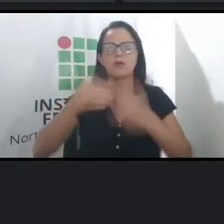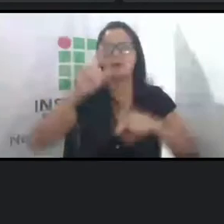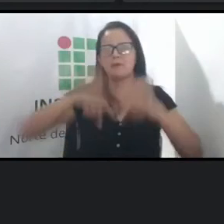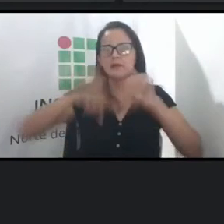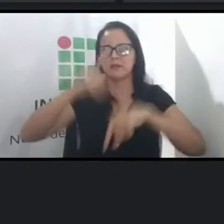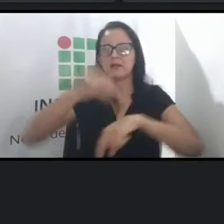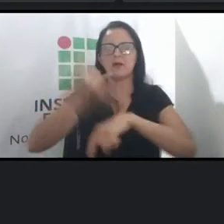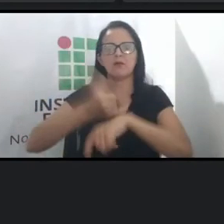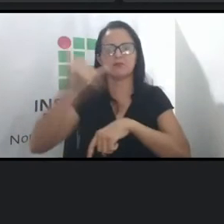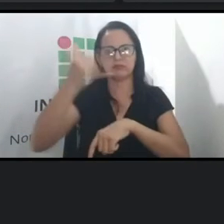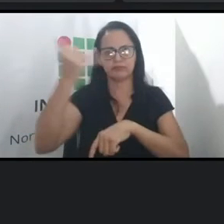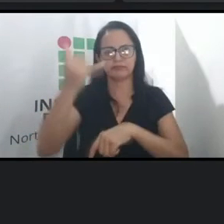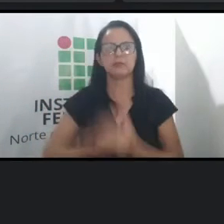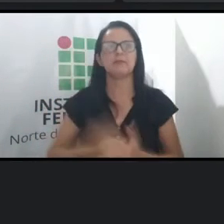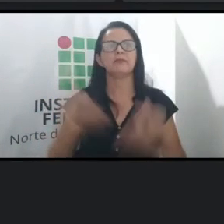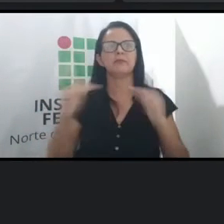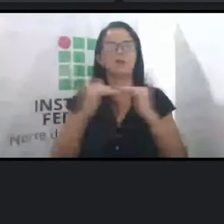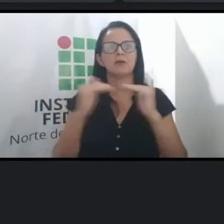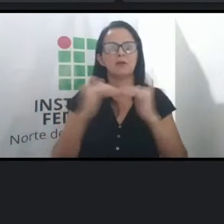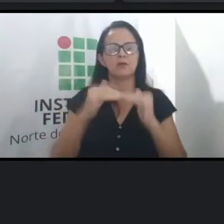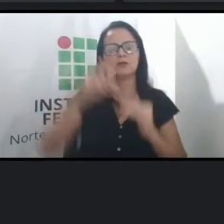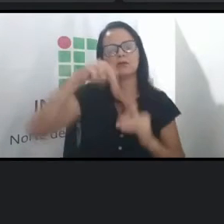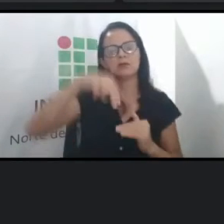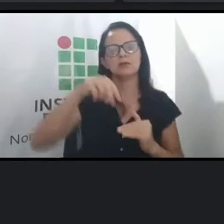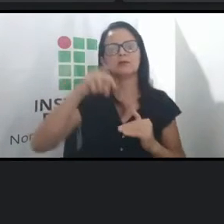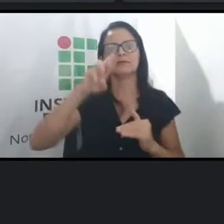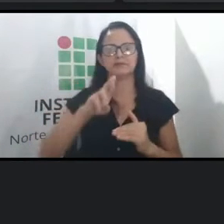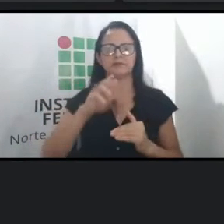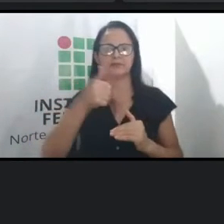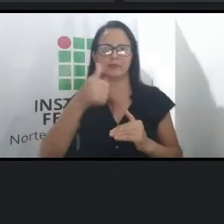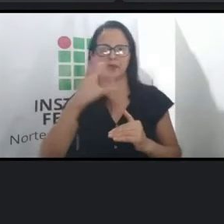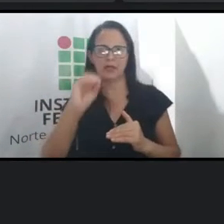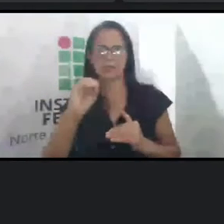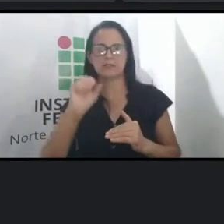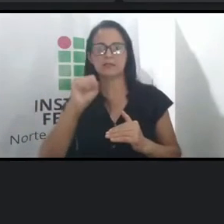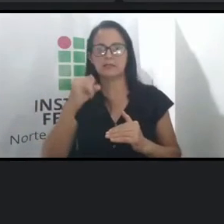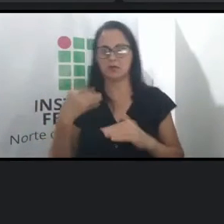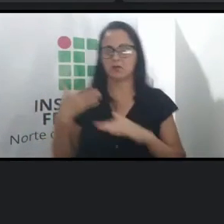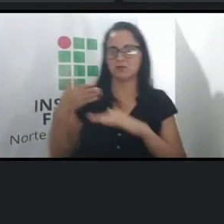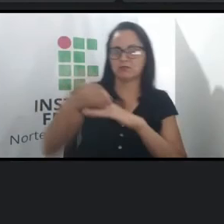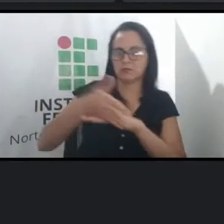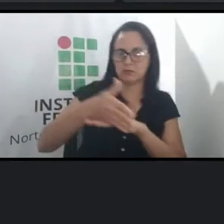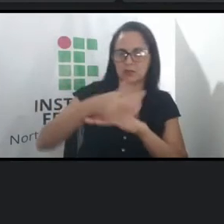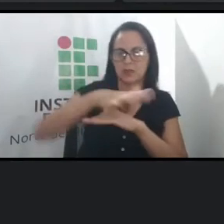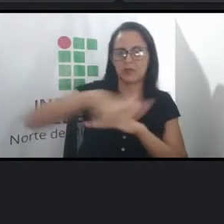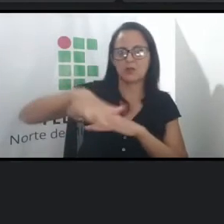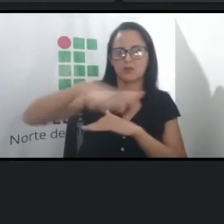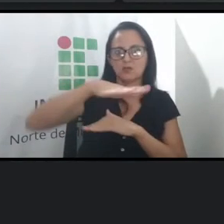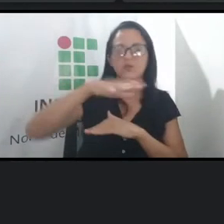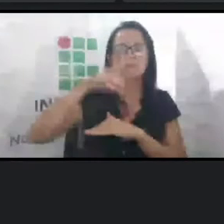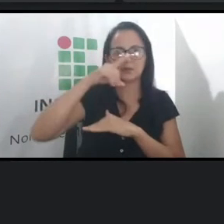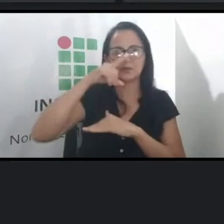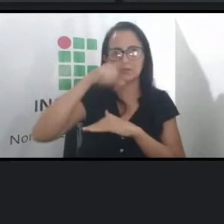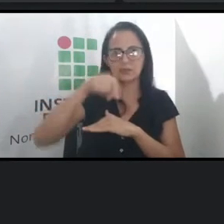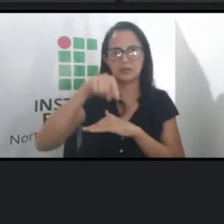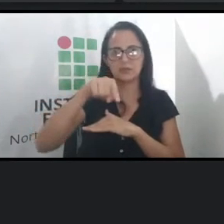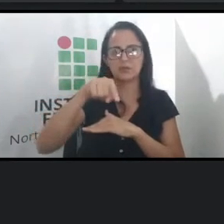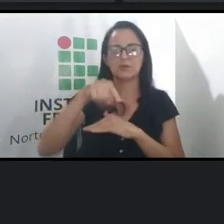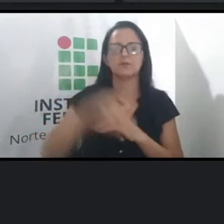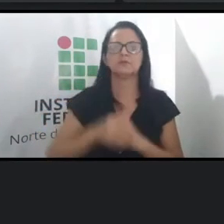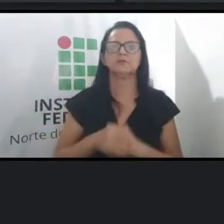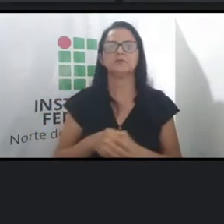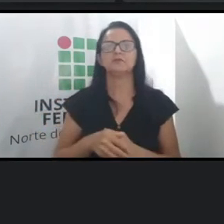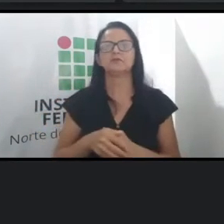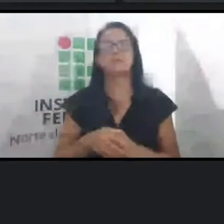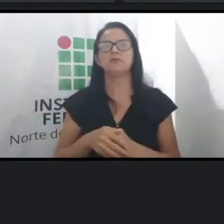conforme a NR10, se eu adentrar na minha zona de risco, não necessariamente eu preciso